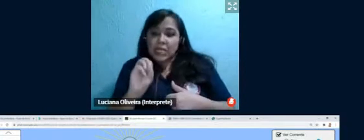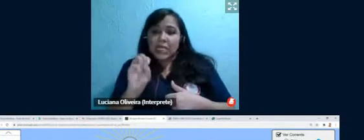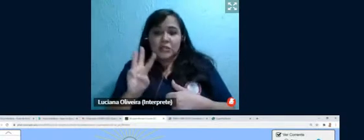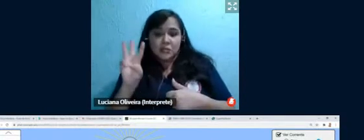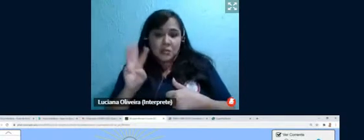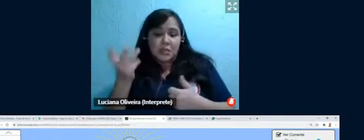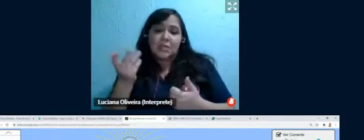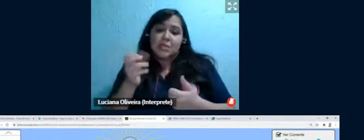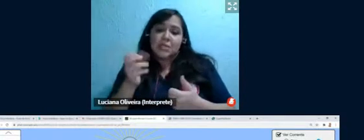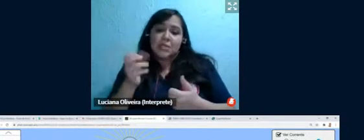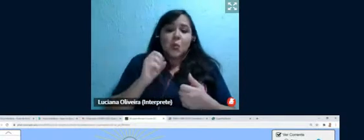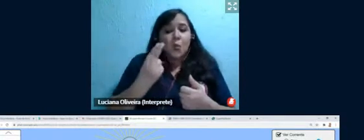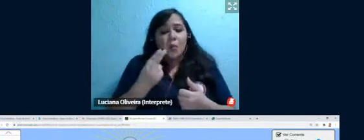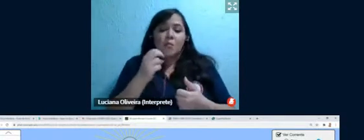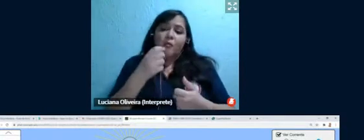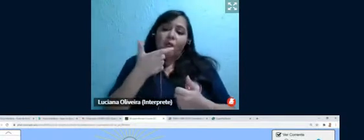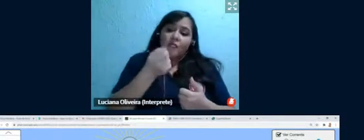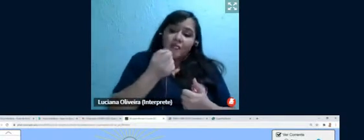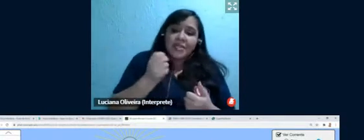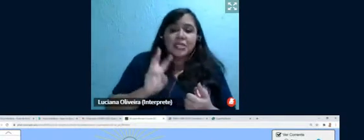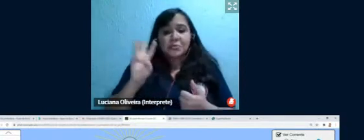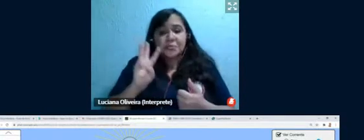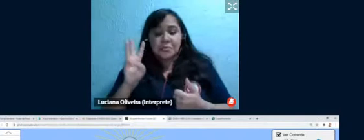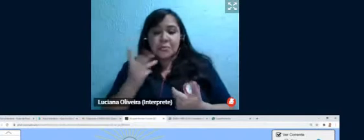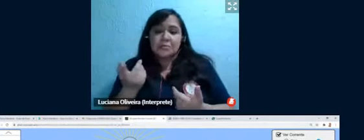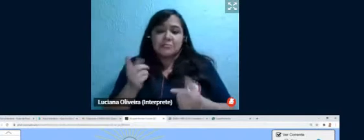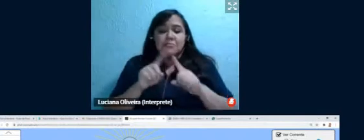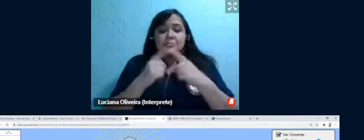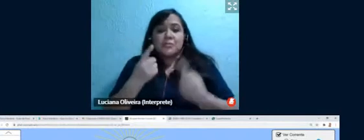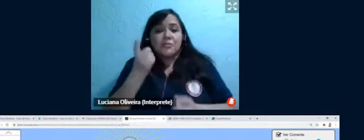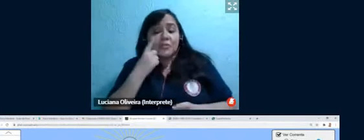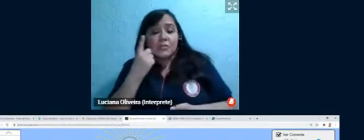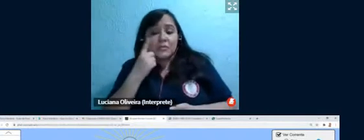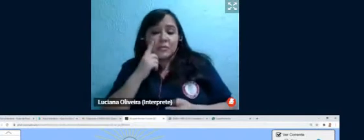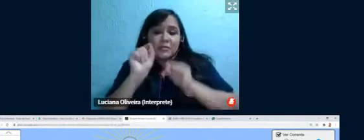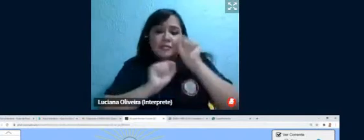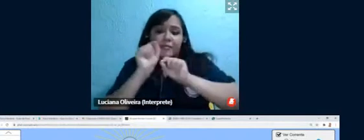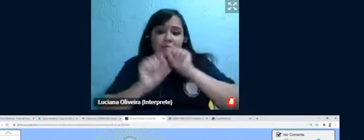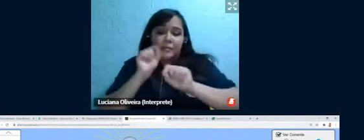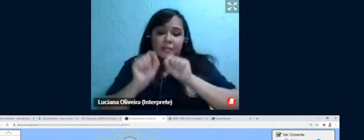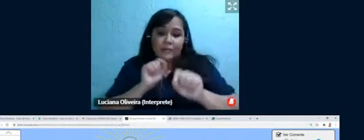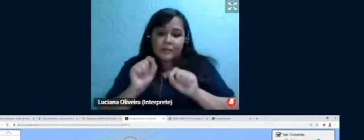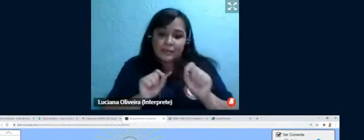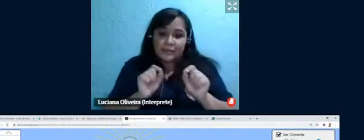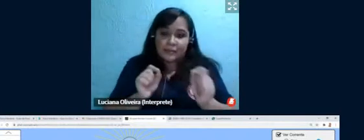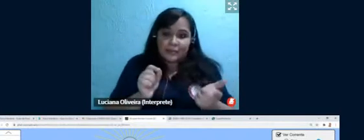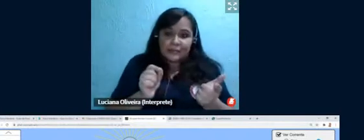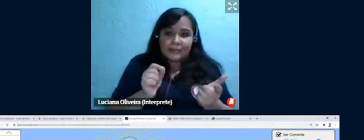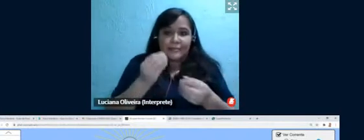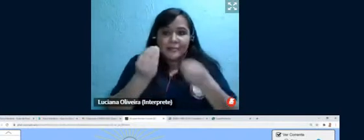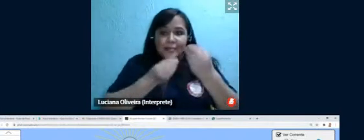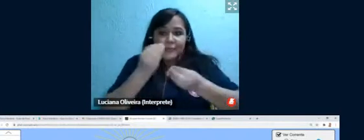lâmpada determina o seu brilho. E isso está relacionado com a sua resistência. Se você clica na lâmpada, o